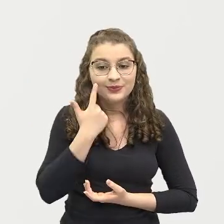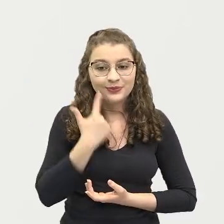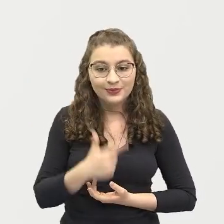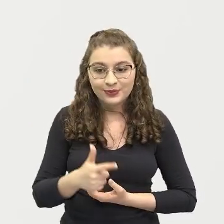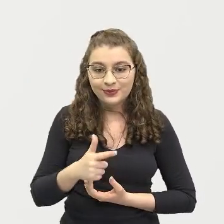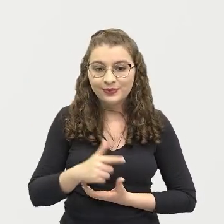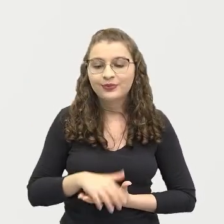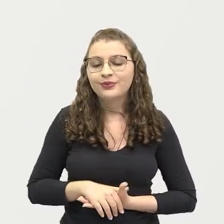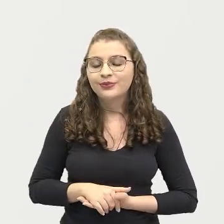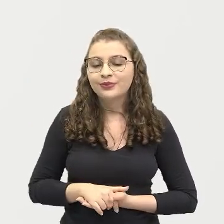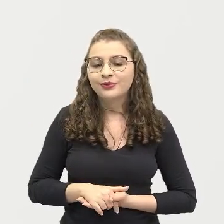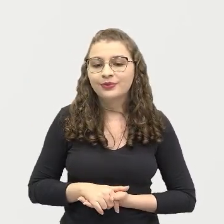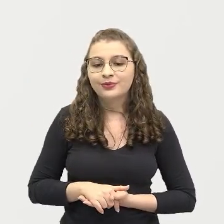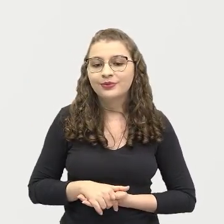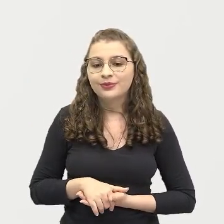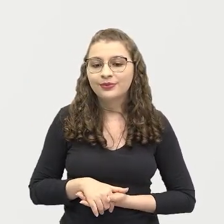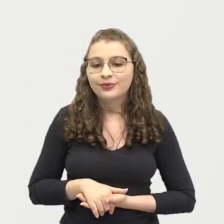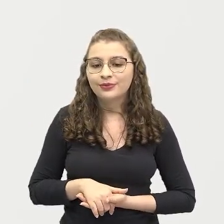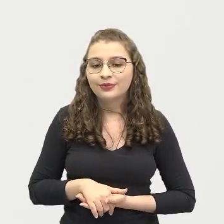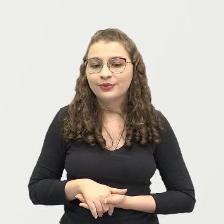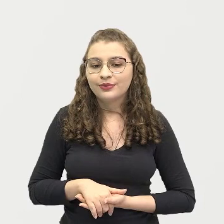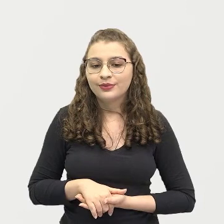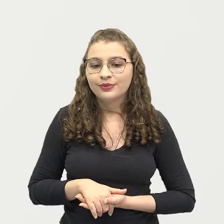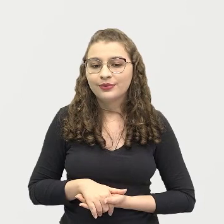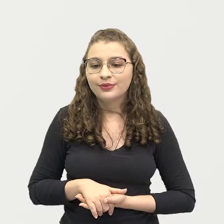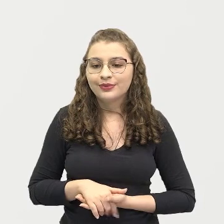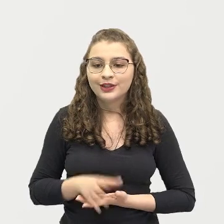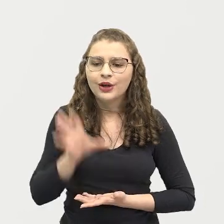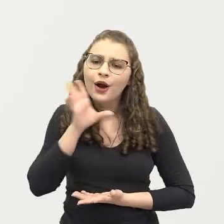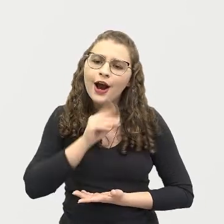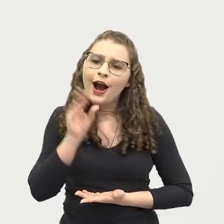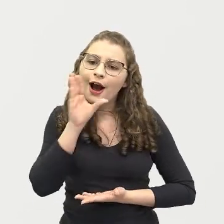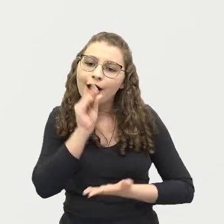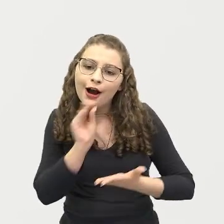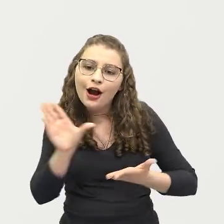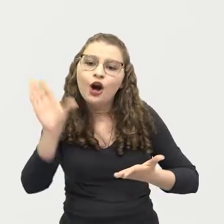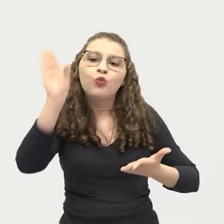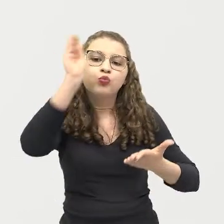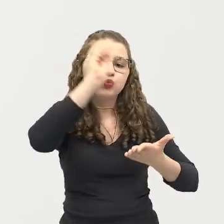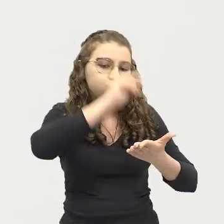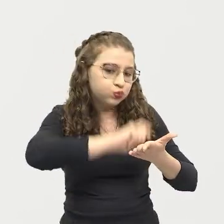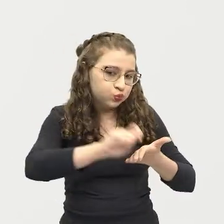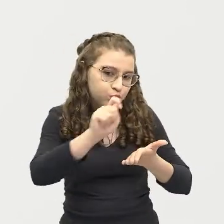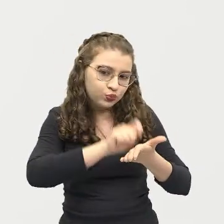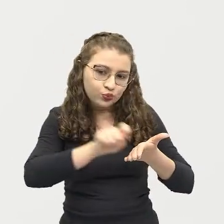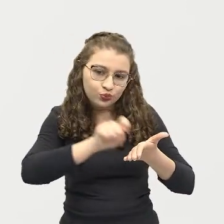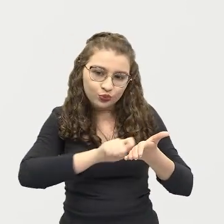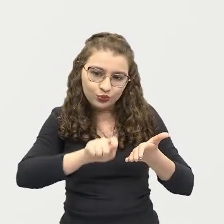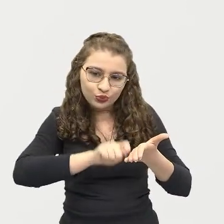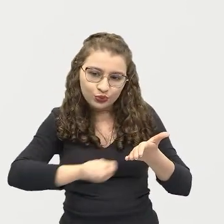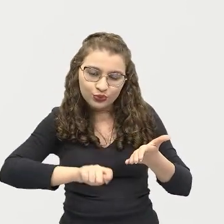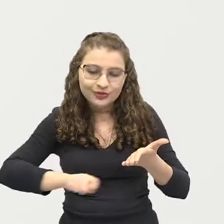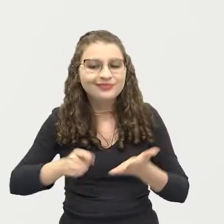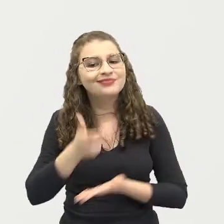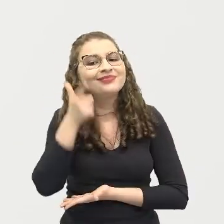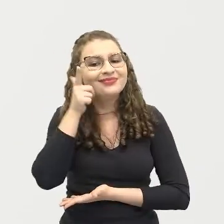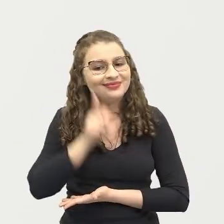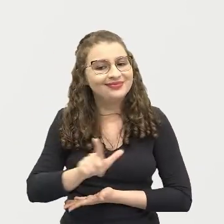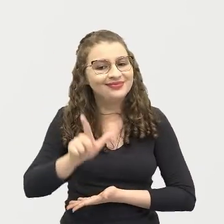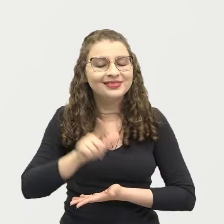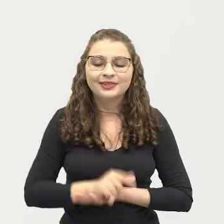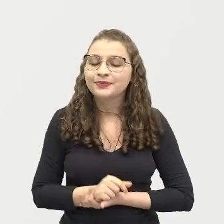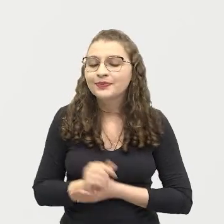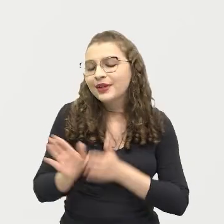fala e a escrita do povo, né? A linguagem coloquial, a linguagem